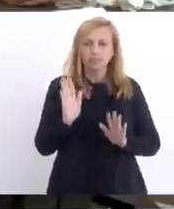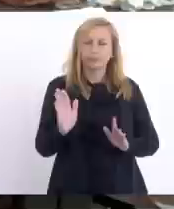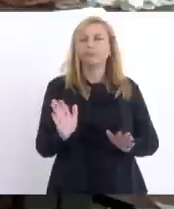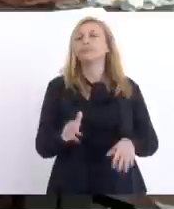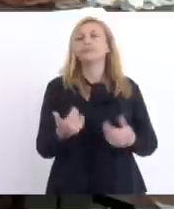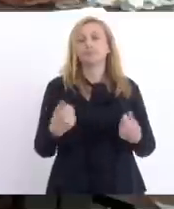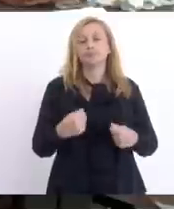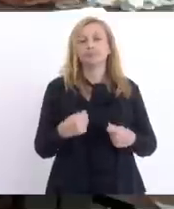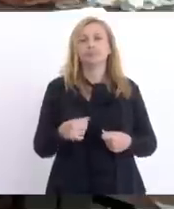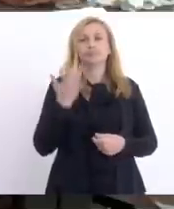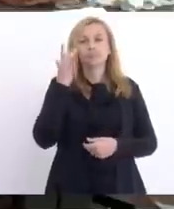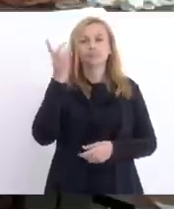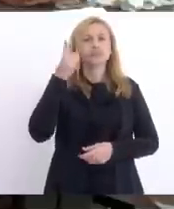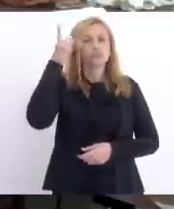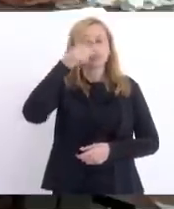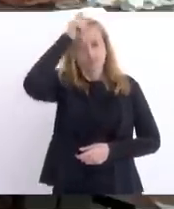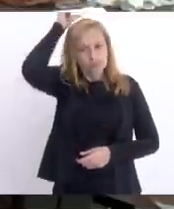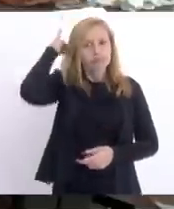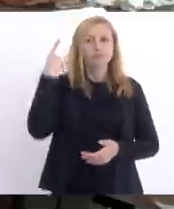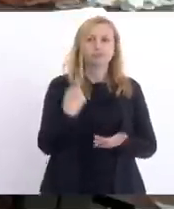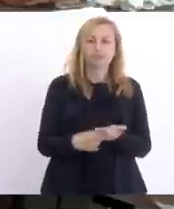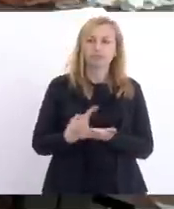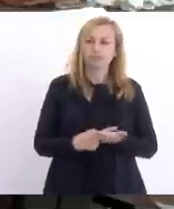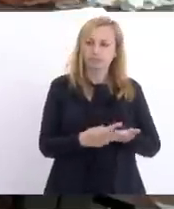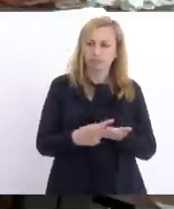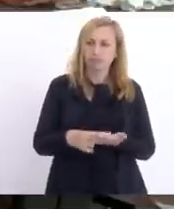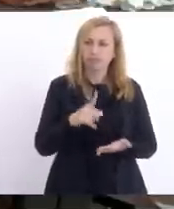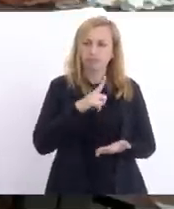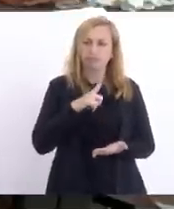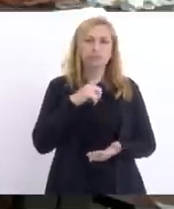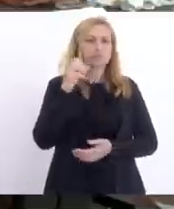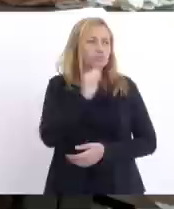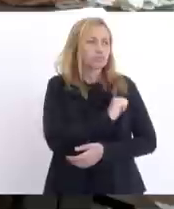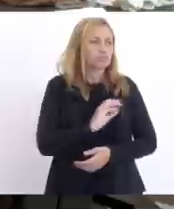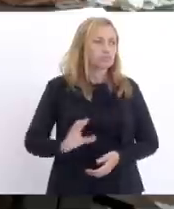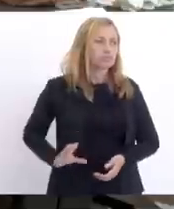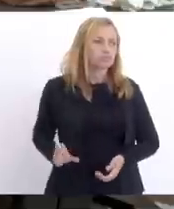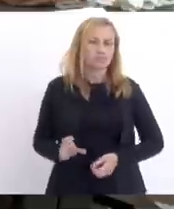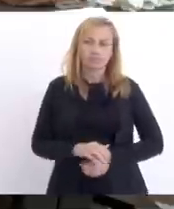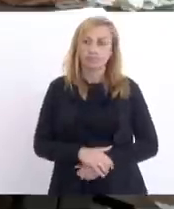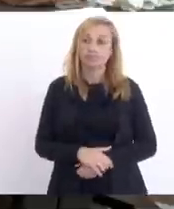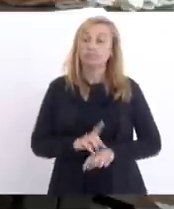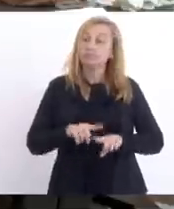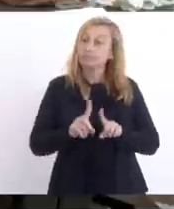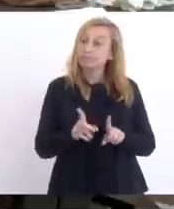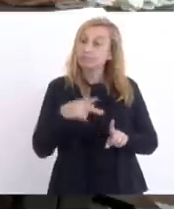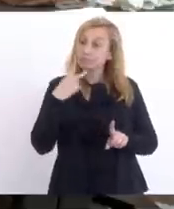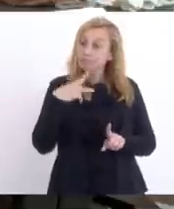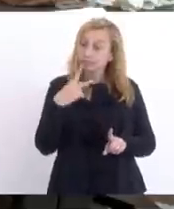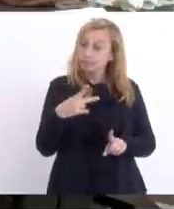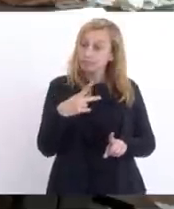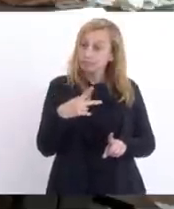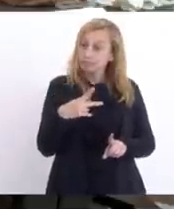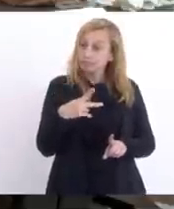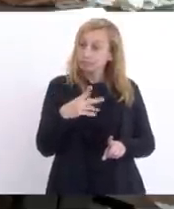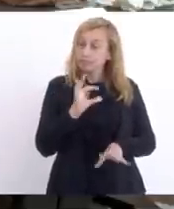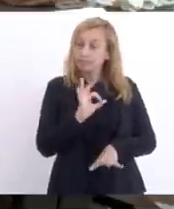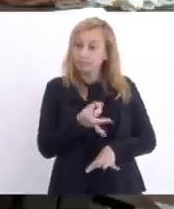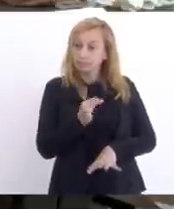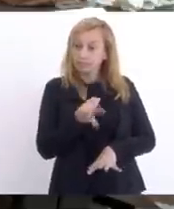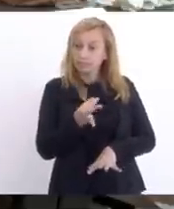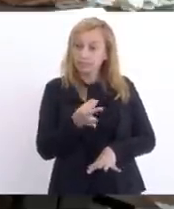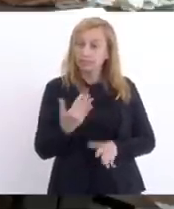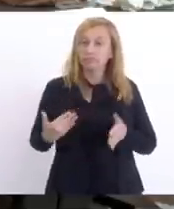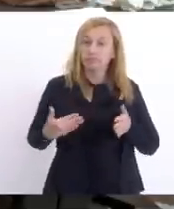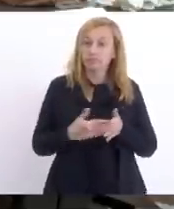Eu acho, Luiz Paulo, que a gente podia chegar a um acordo com o André Siciliano, mas dizendo que, improrrogavelmente,